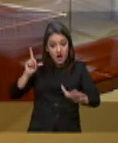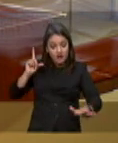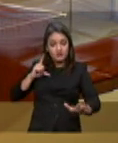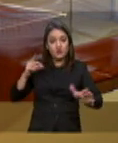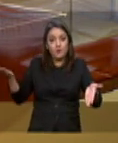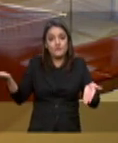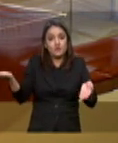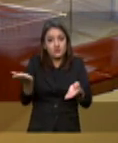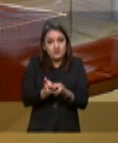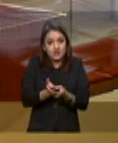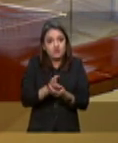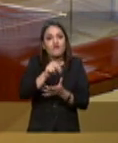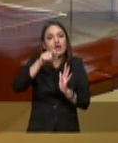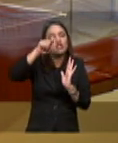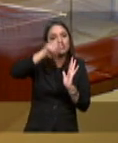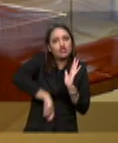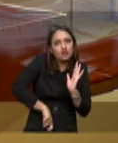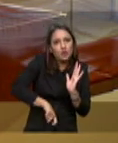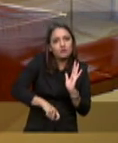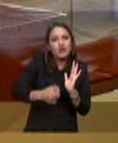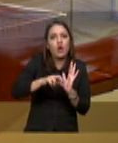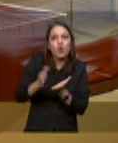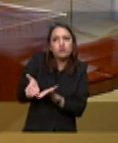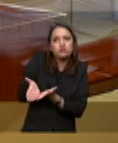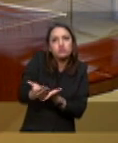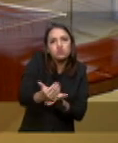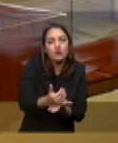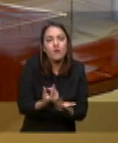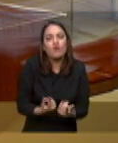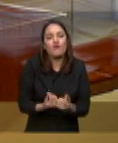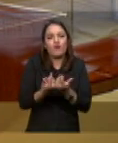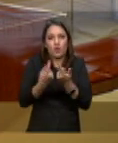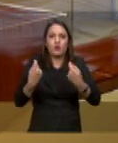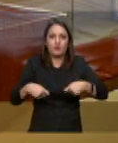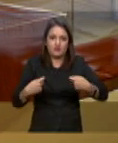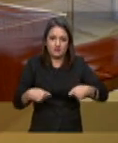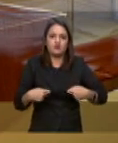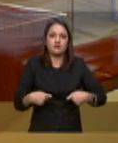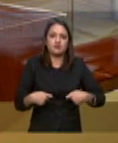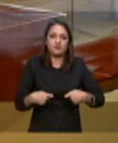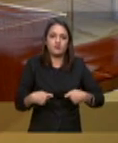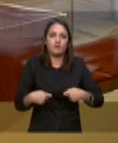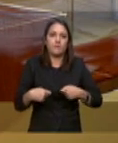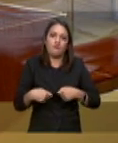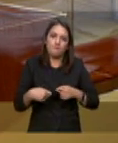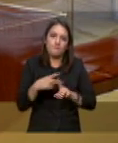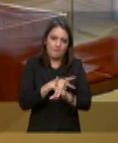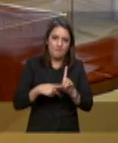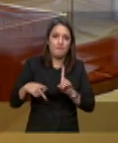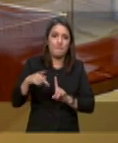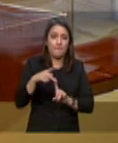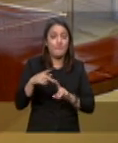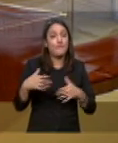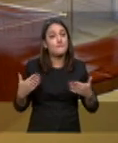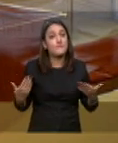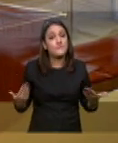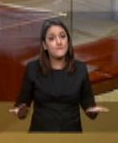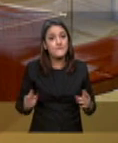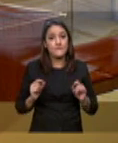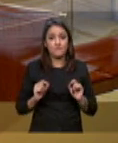que é o de descontar ou arrecadar o montante devido ao título de contribuição previdenciária. E é justamente